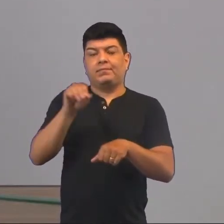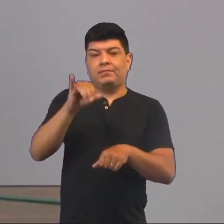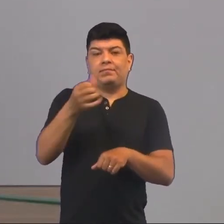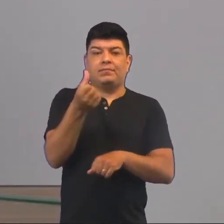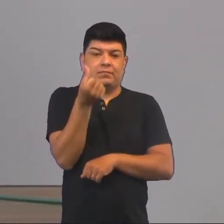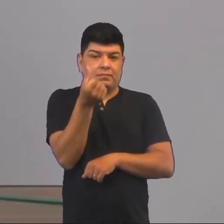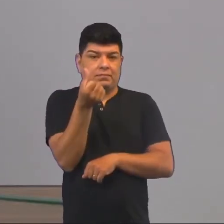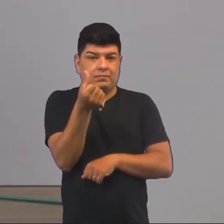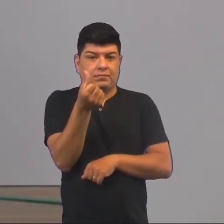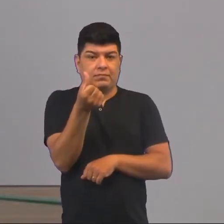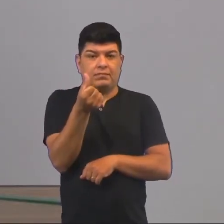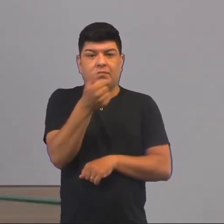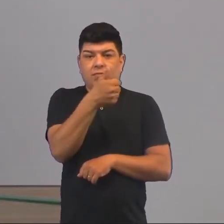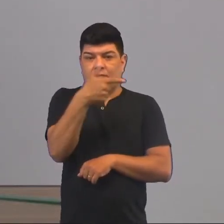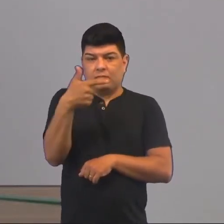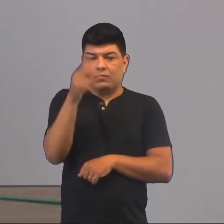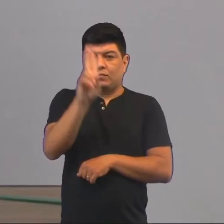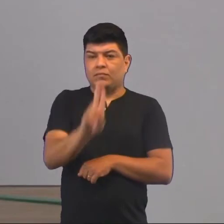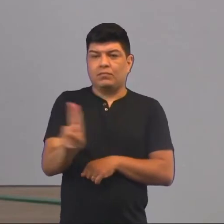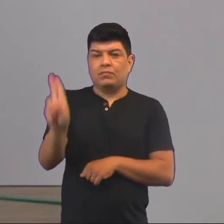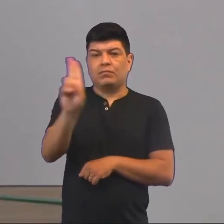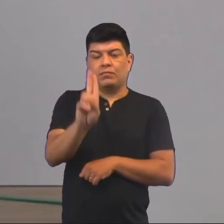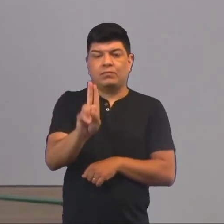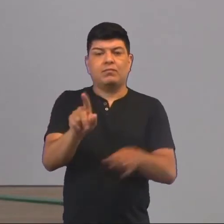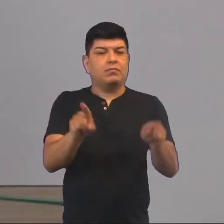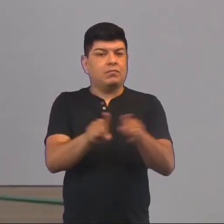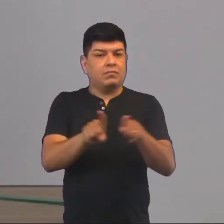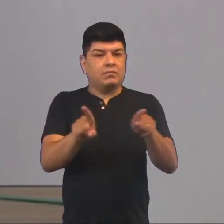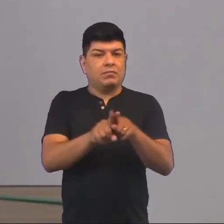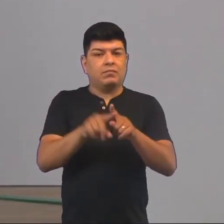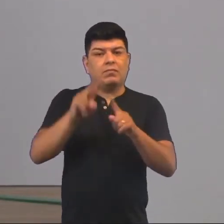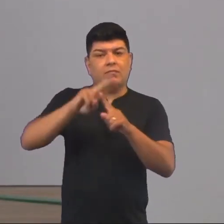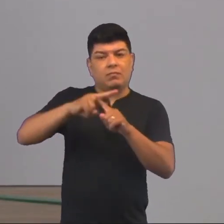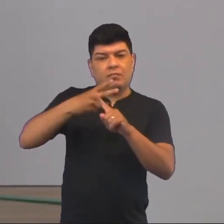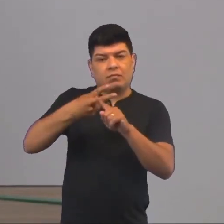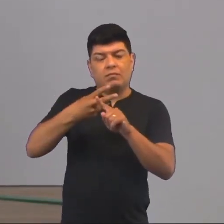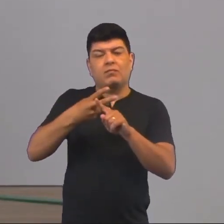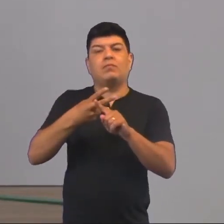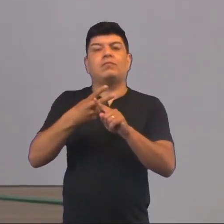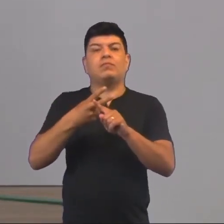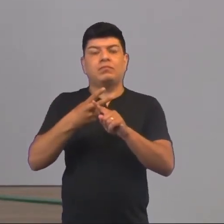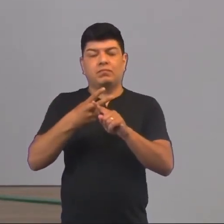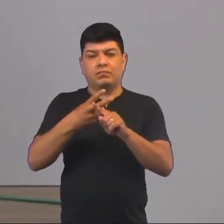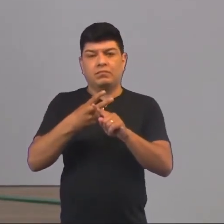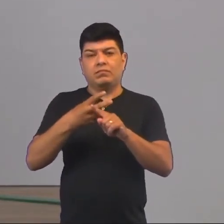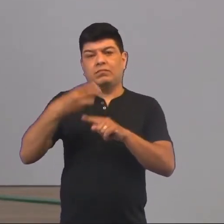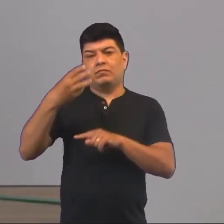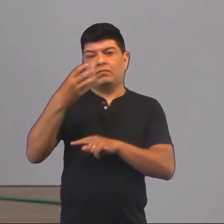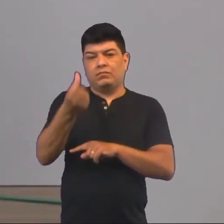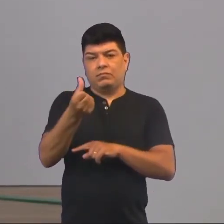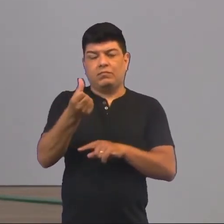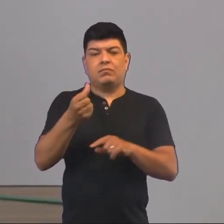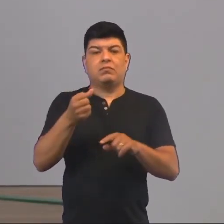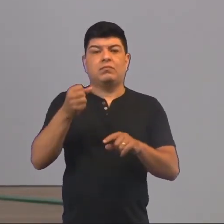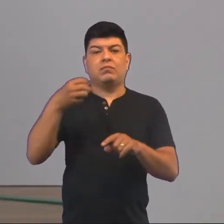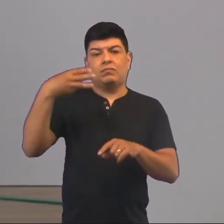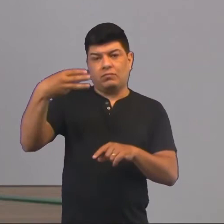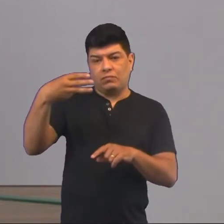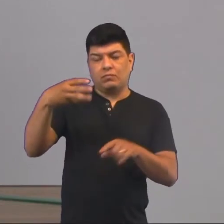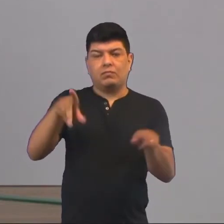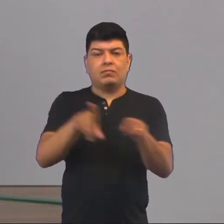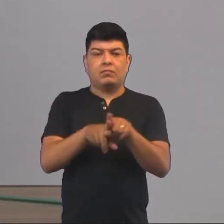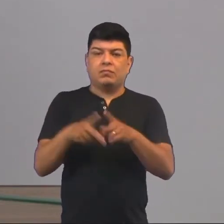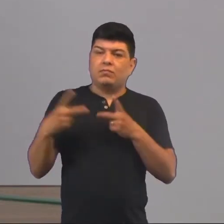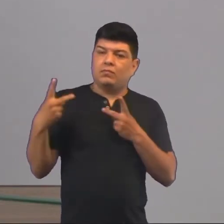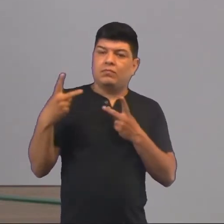for 6, eu uso 12, eu também vou estar usando o dobro de 6, certinho? Se for o triplo, vai ter que ser